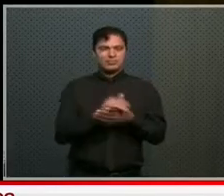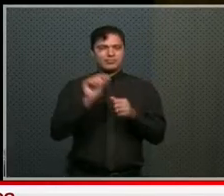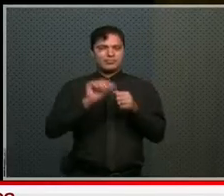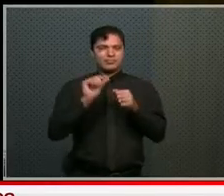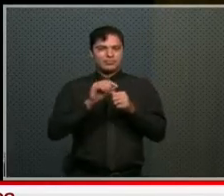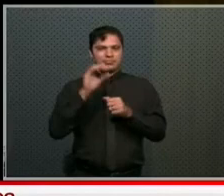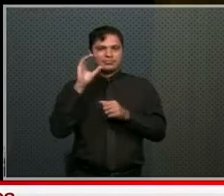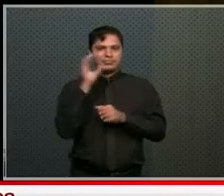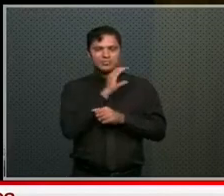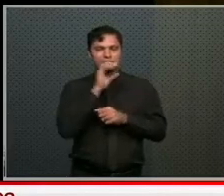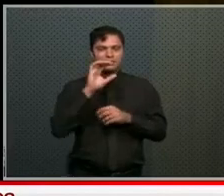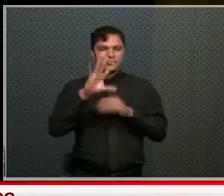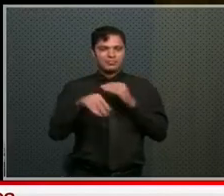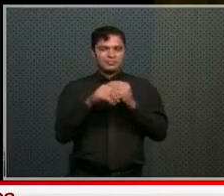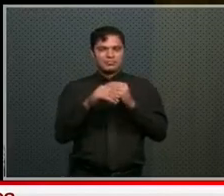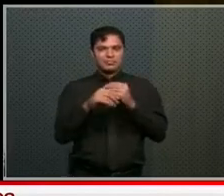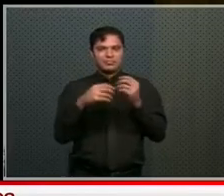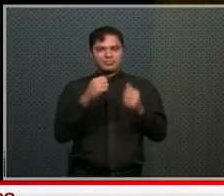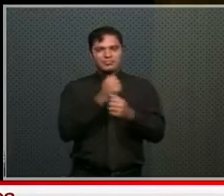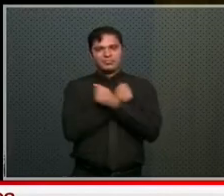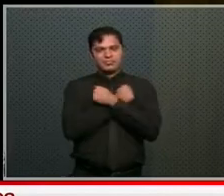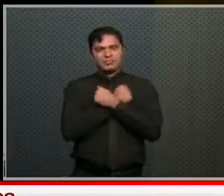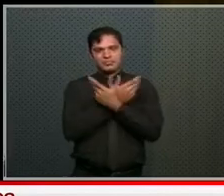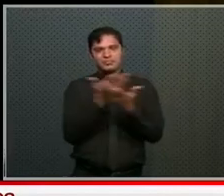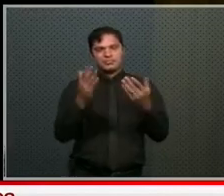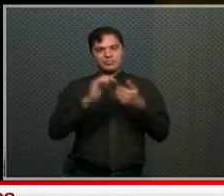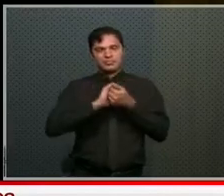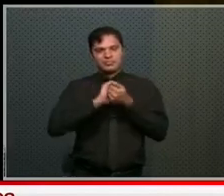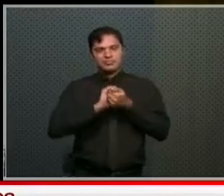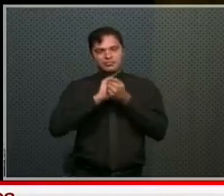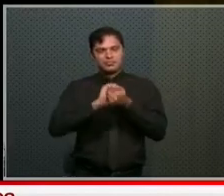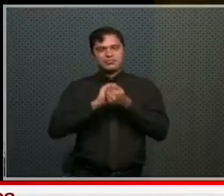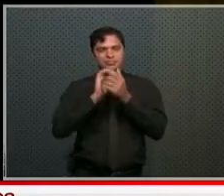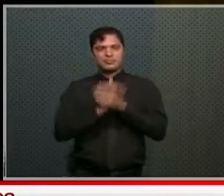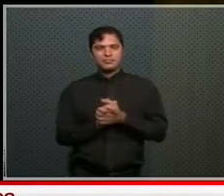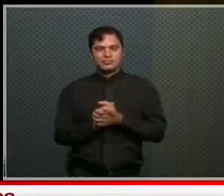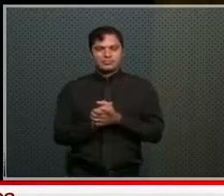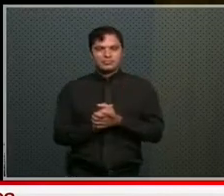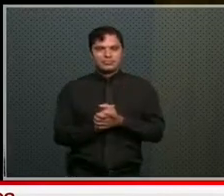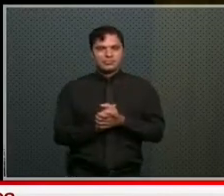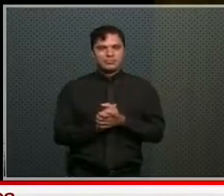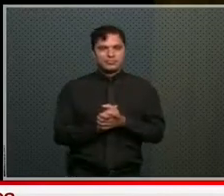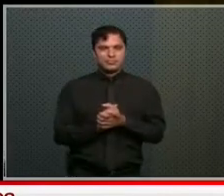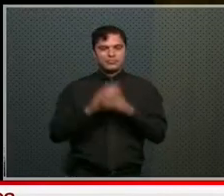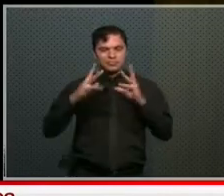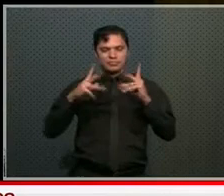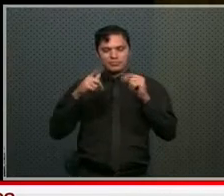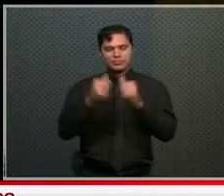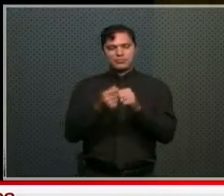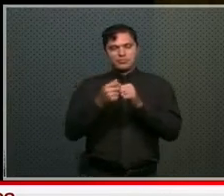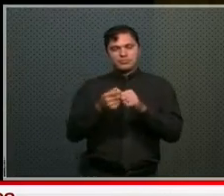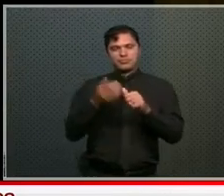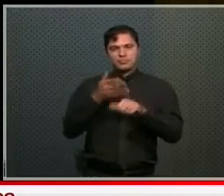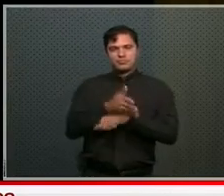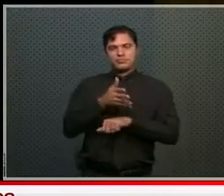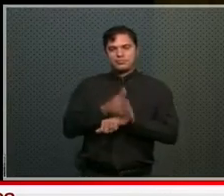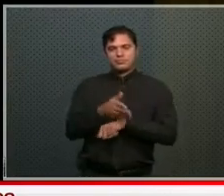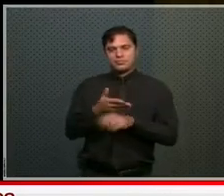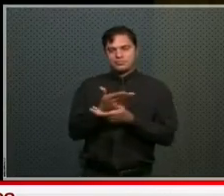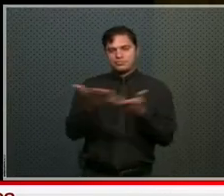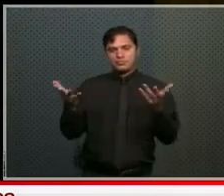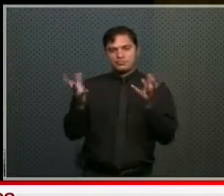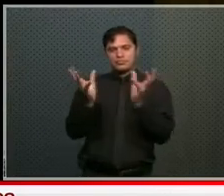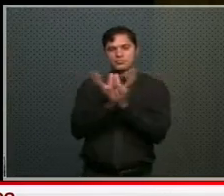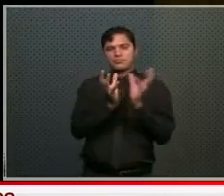rápido aqui é o seguinte sinta todos complementado eu todos que estão aqui Roma essa